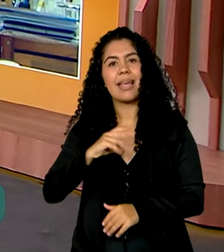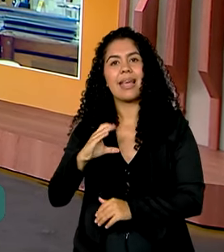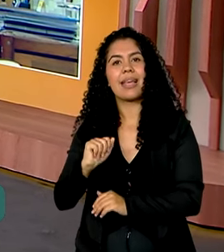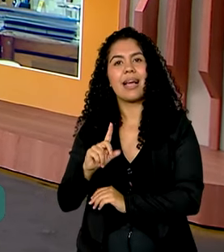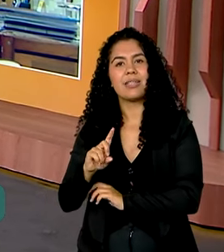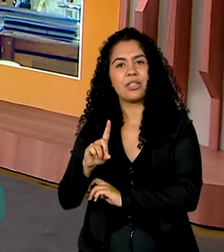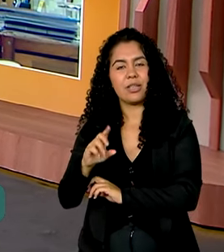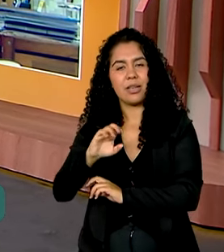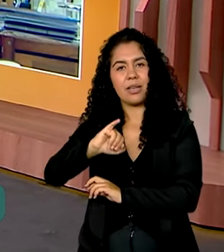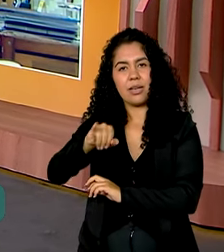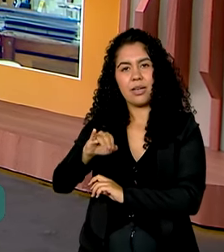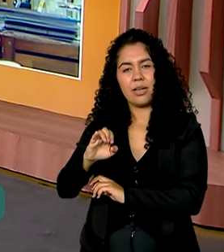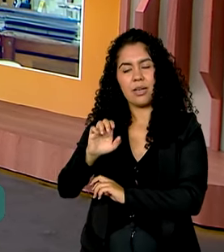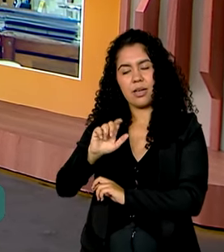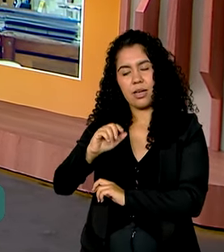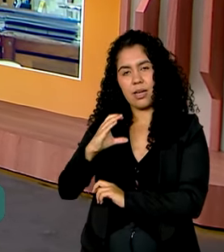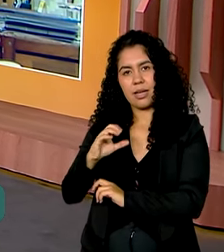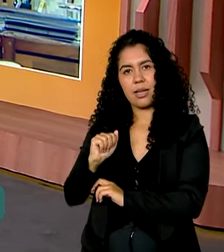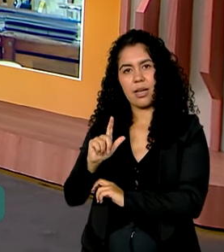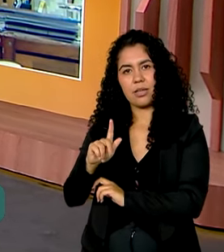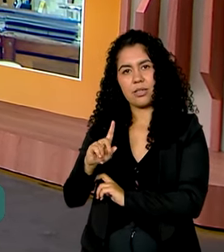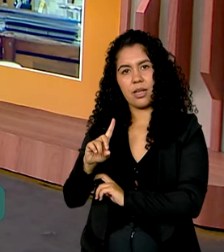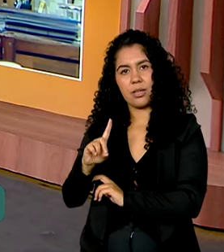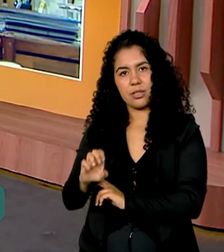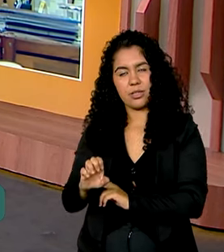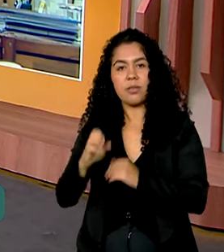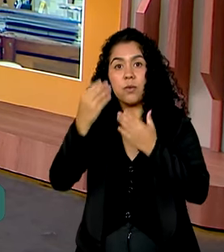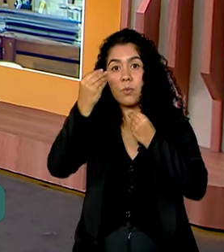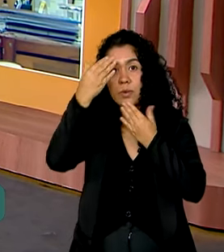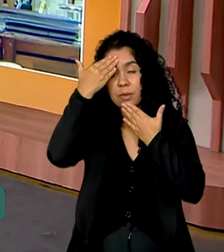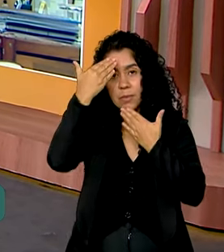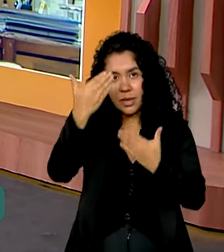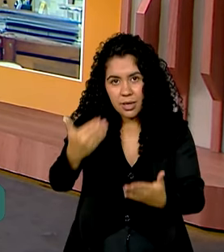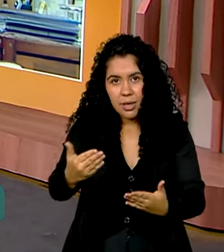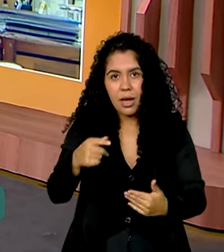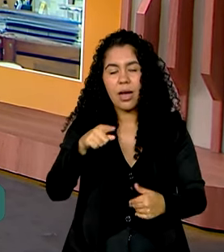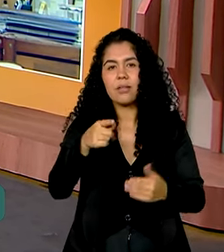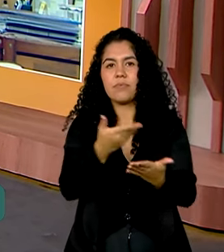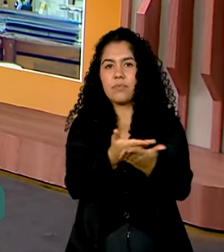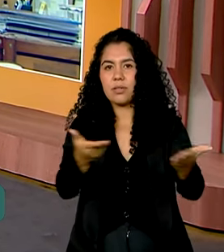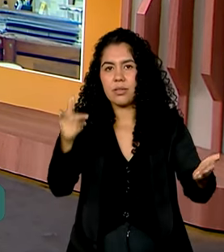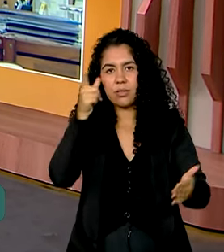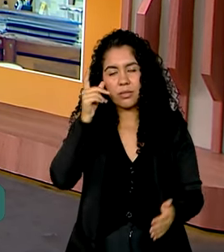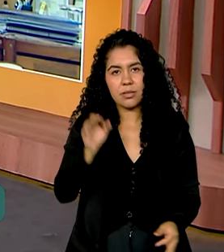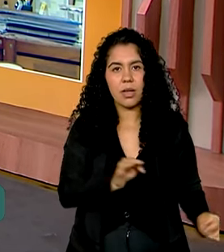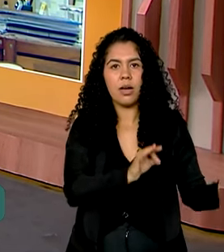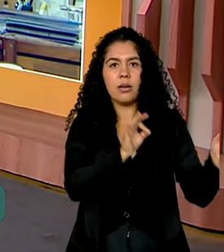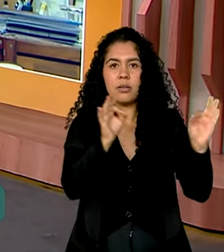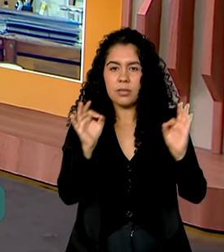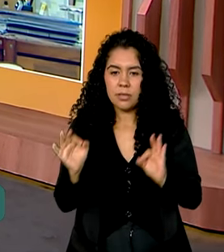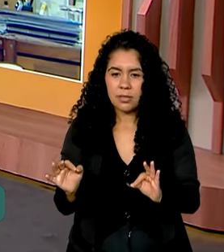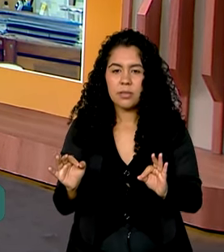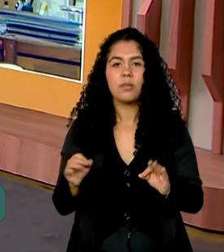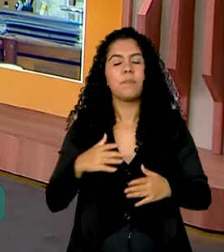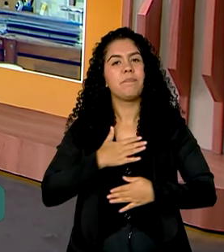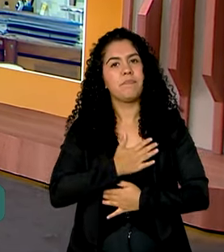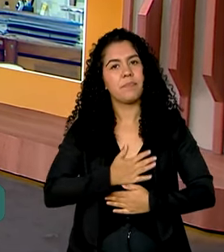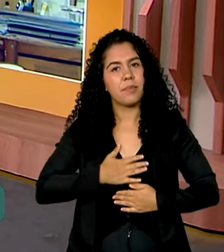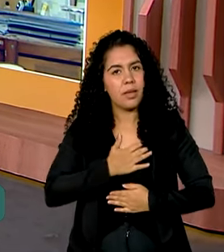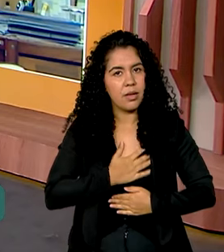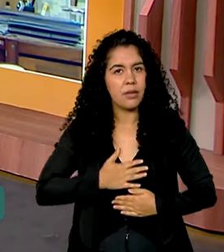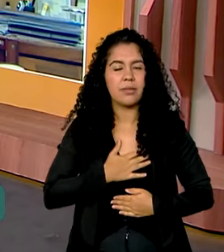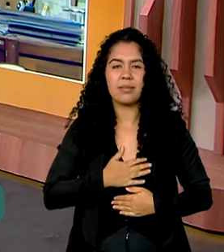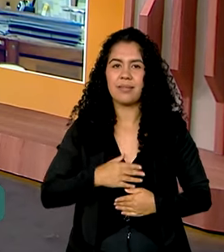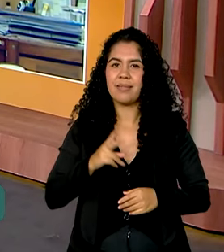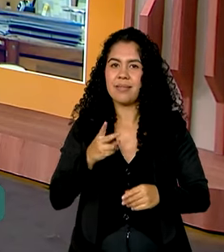frente. É isso aí, Renato. Um abraço a você, aos nossos telespectadores, toda a audiência. E é um prazer sempre falar